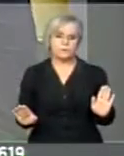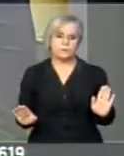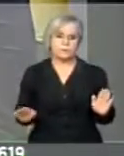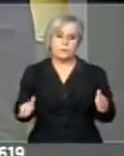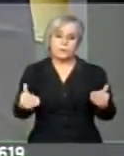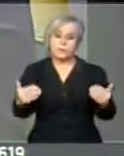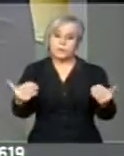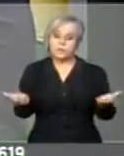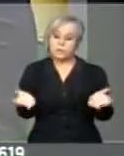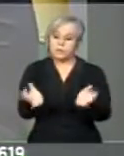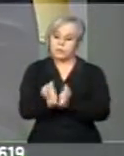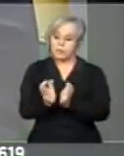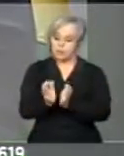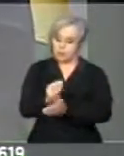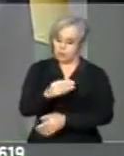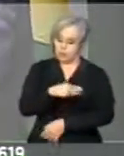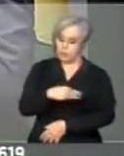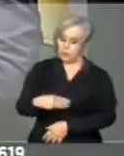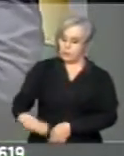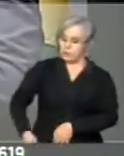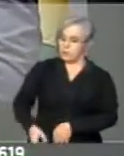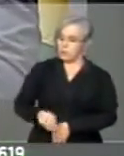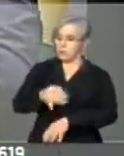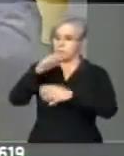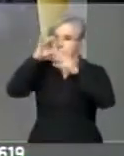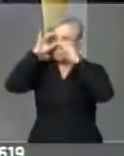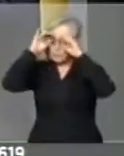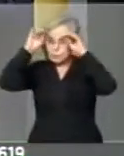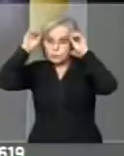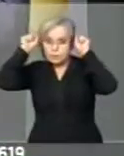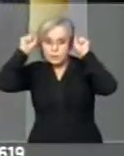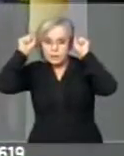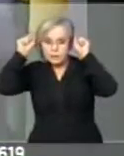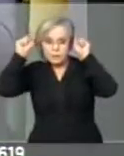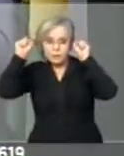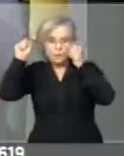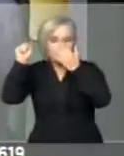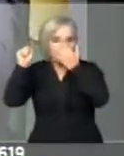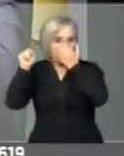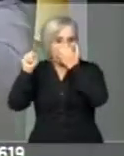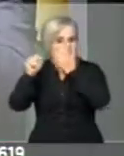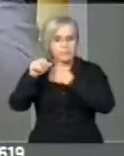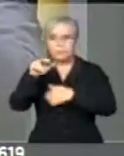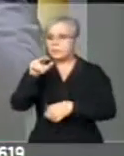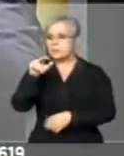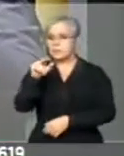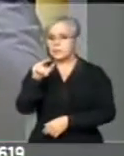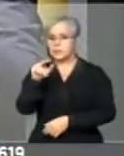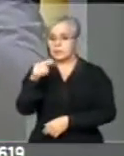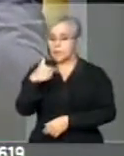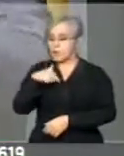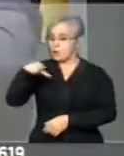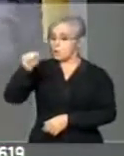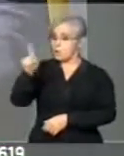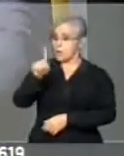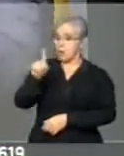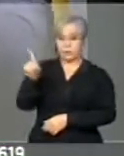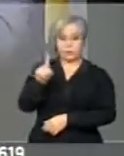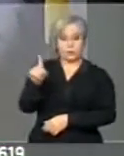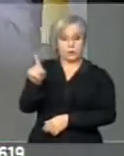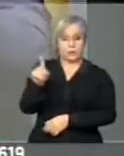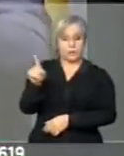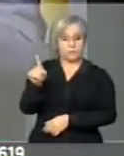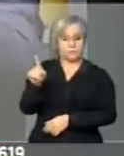os ministros do Supremo Tribunal Federal, que não foi o deputado Manato que indicou, não foi